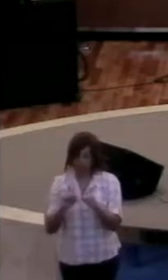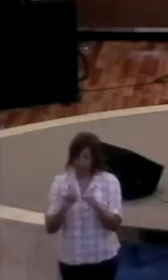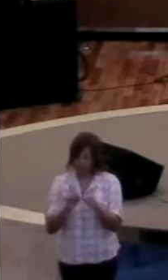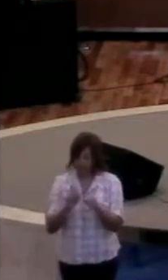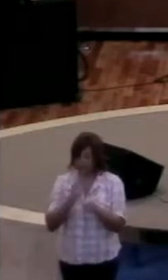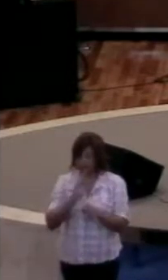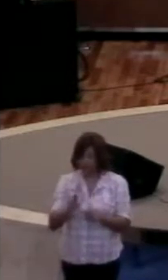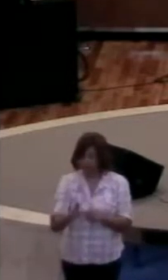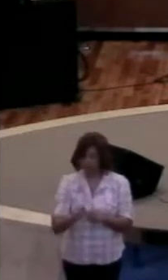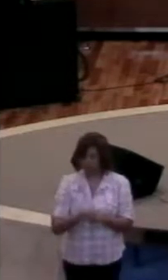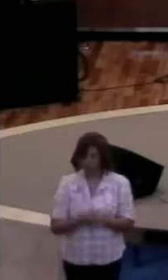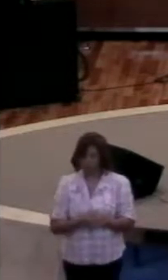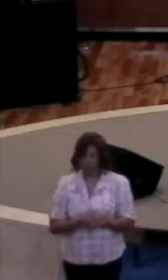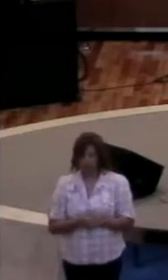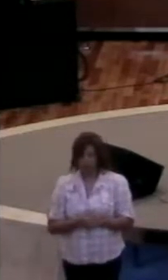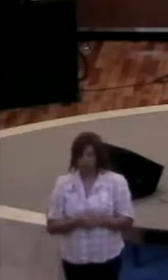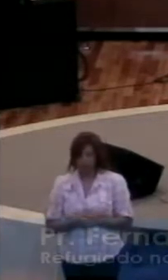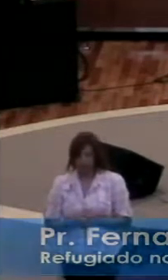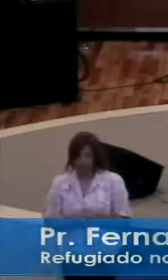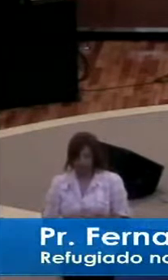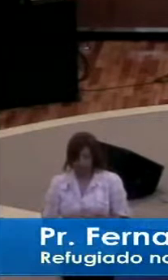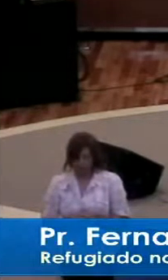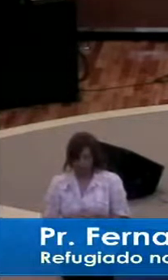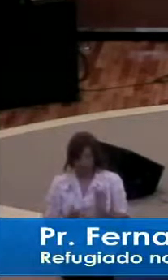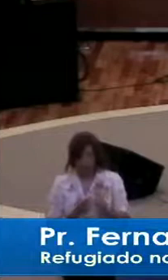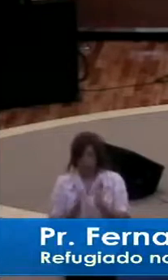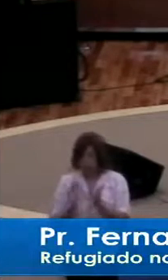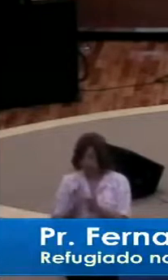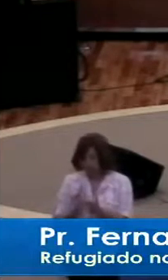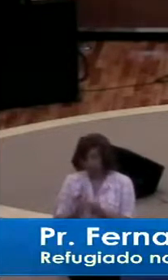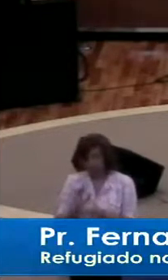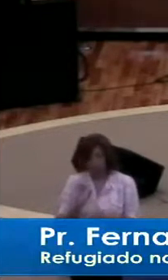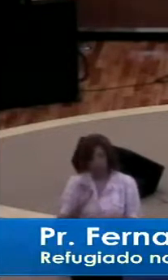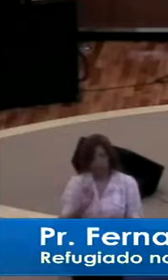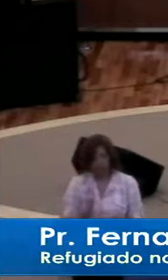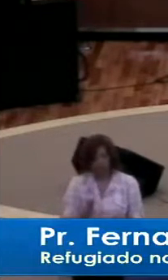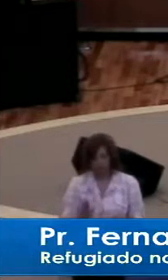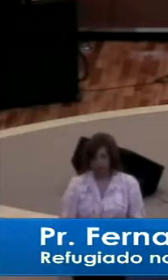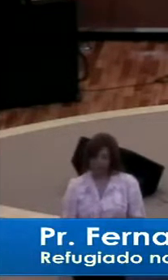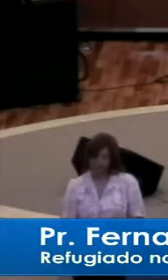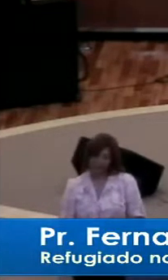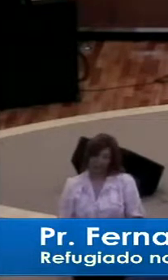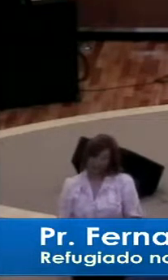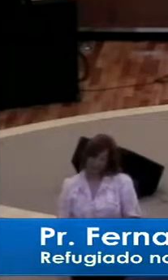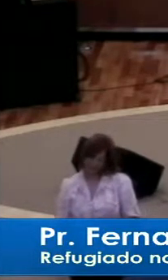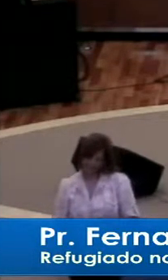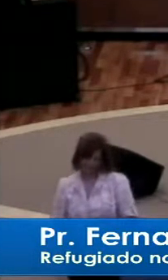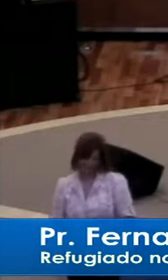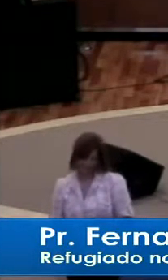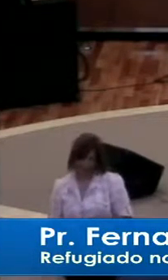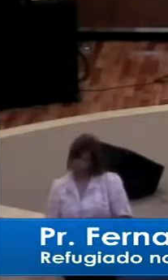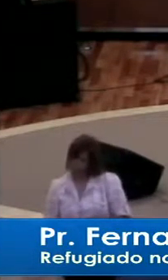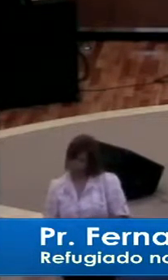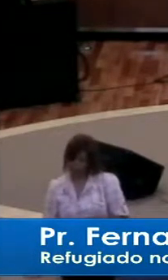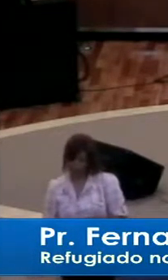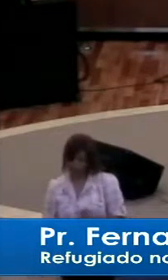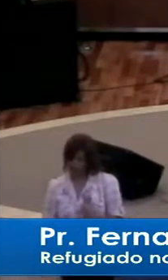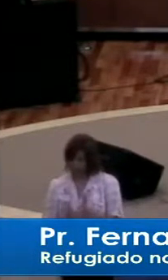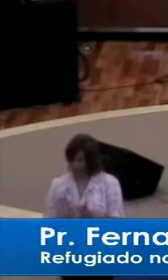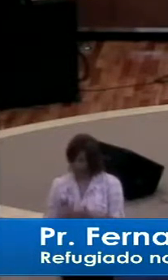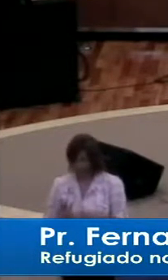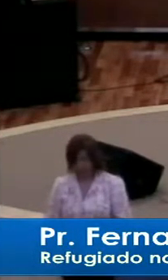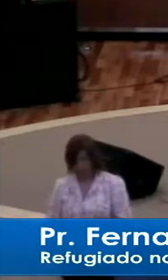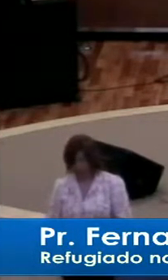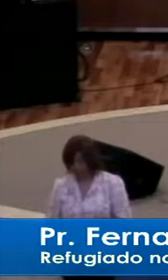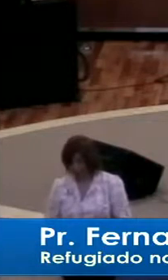religião, nenhum movimento carismático, claro que não. Jesus era uma criança e ele estava ali com a sua família. E alguns dizem que